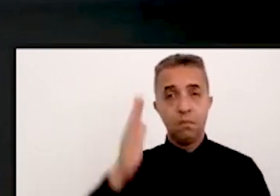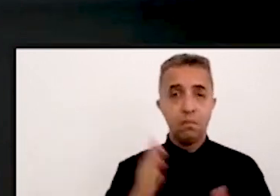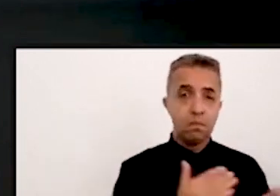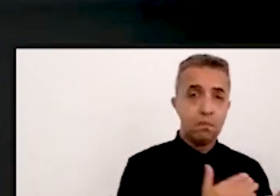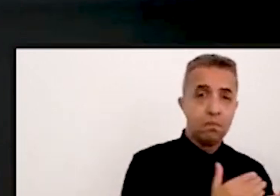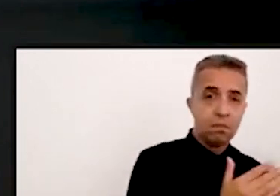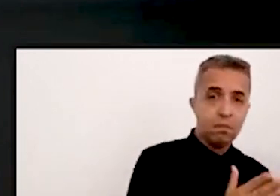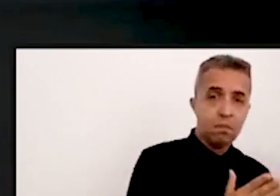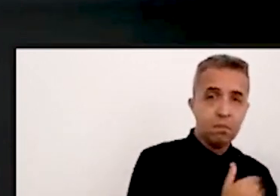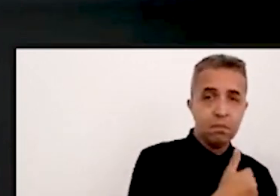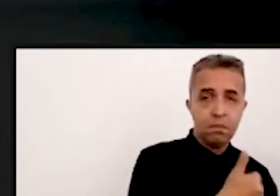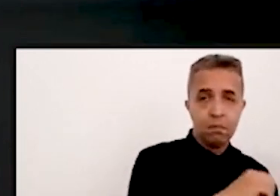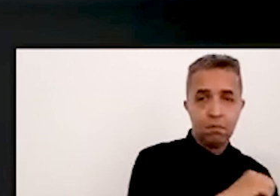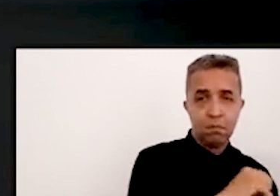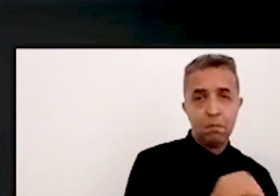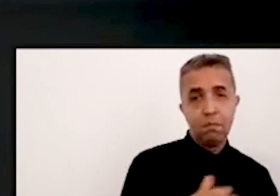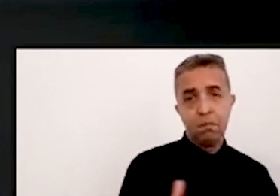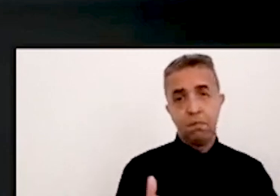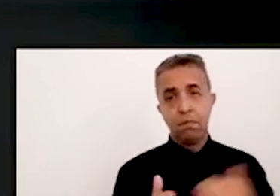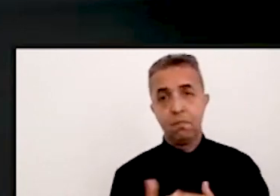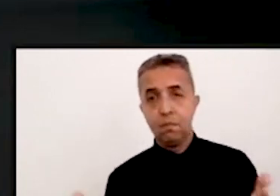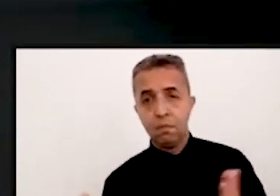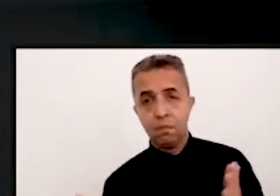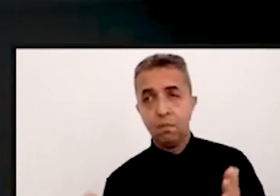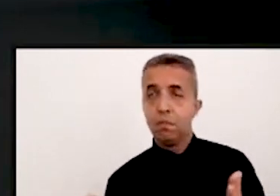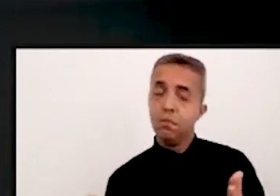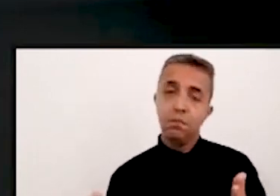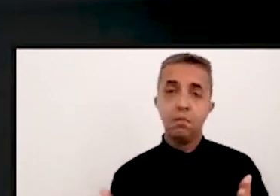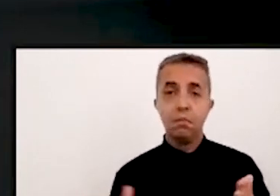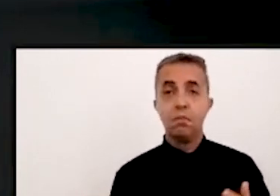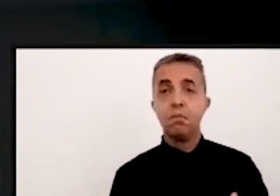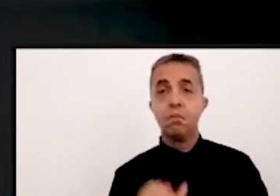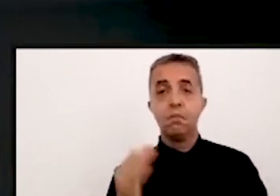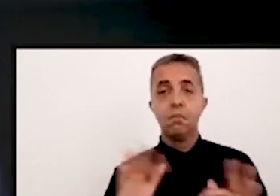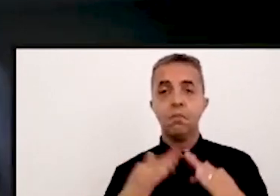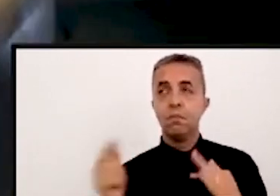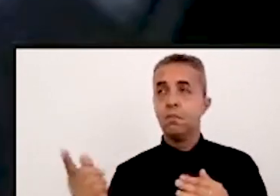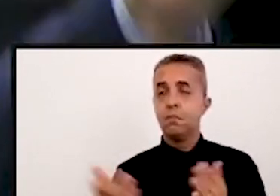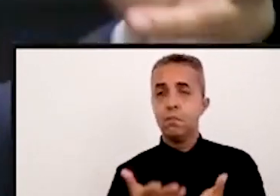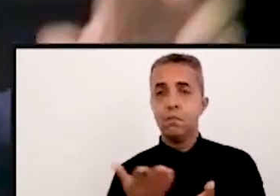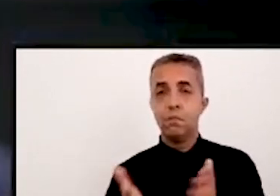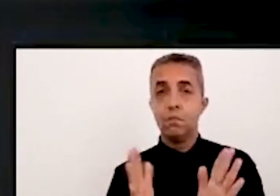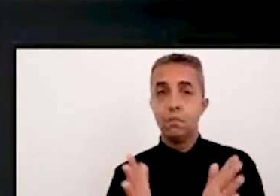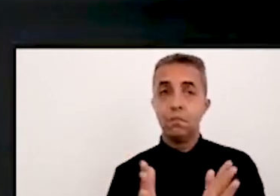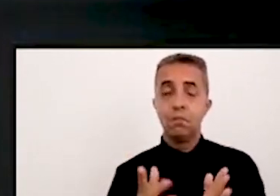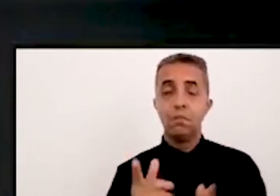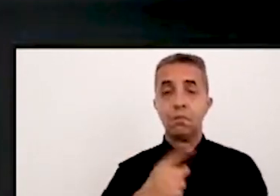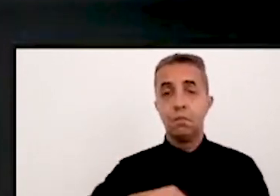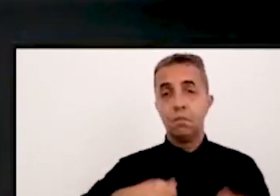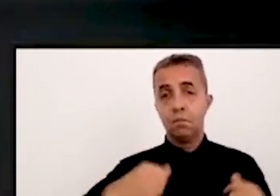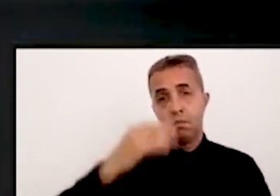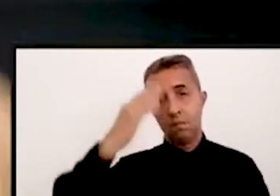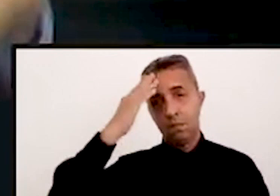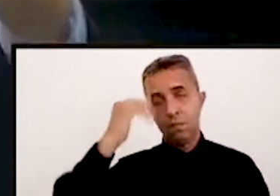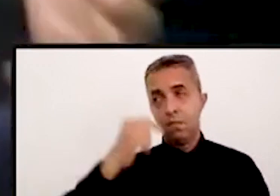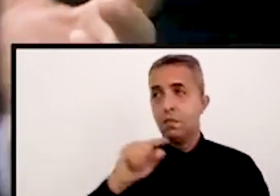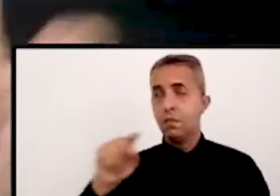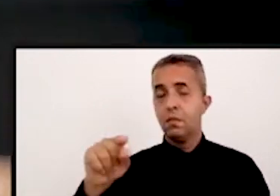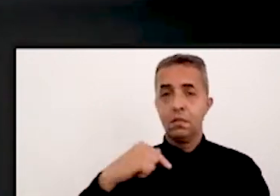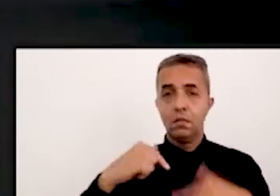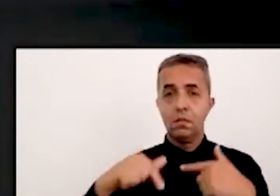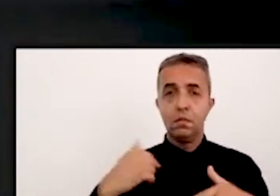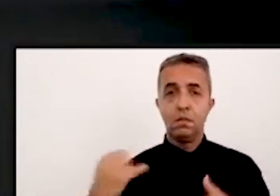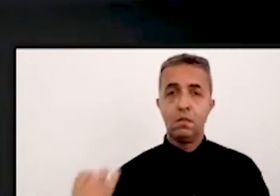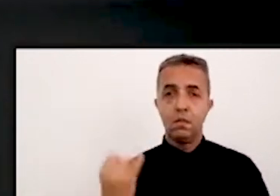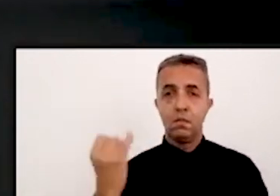Porque seria importante também a senhora ter expressado aqui para nós, para a gente ter uma dimensão do trabalho que vocês fazem, da importância que é